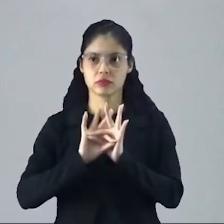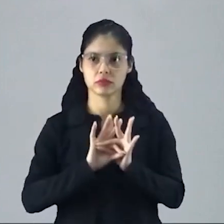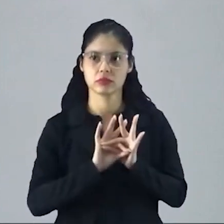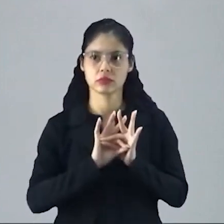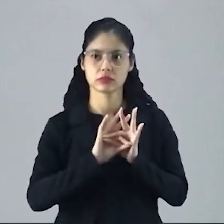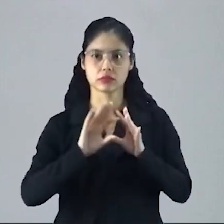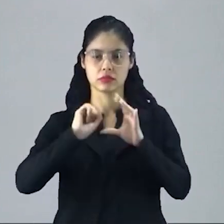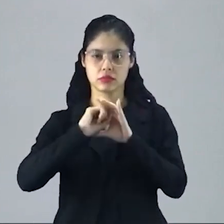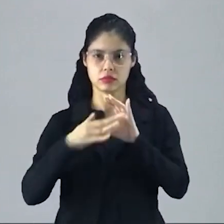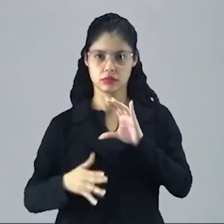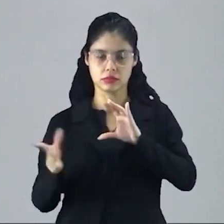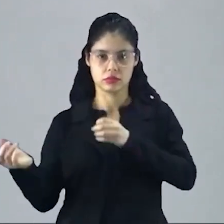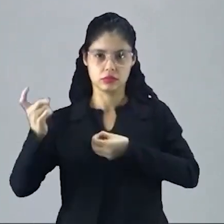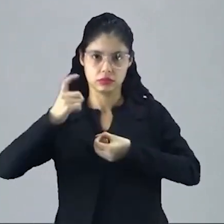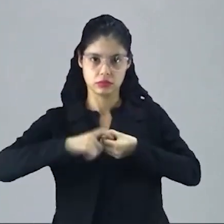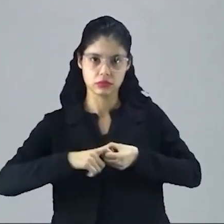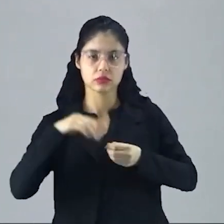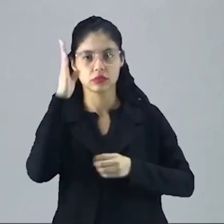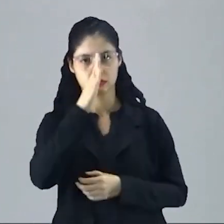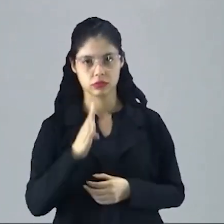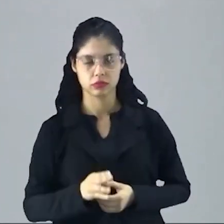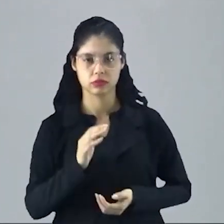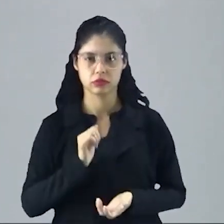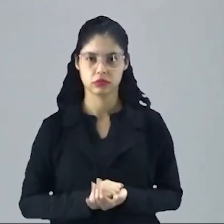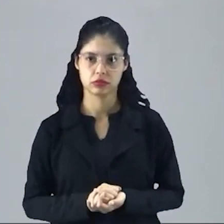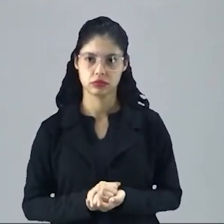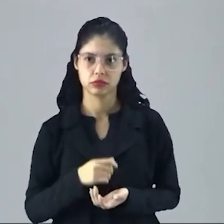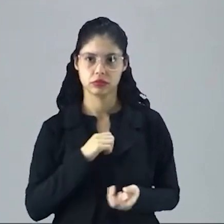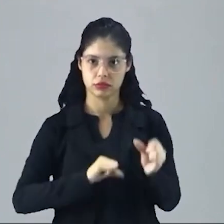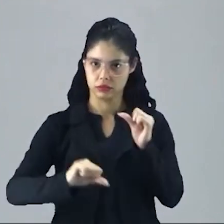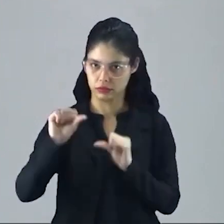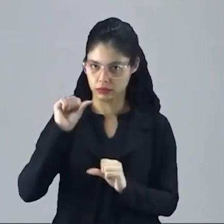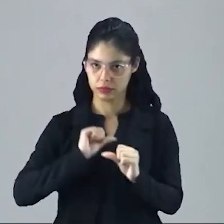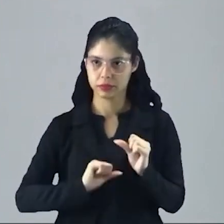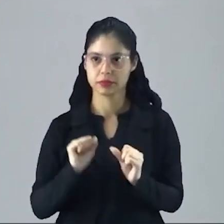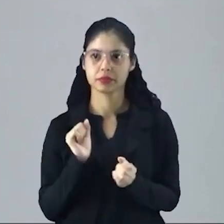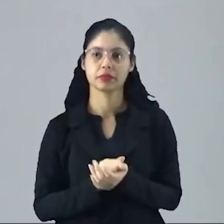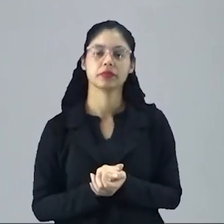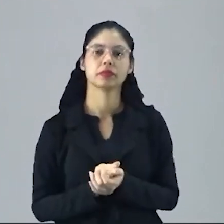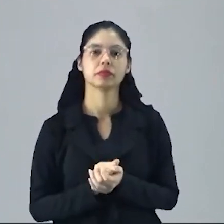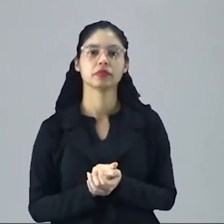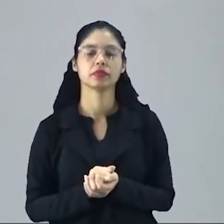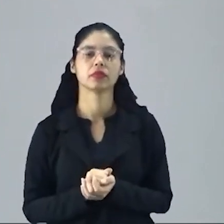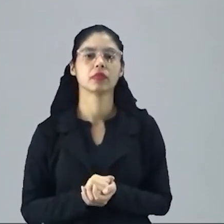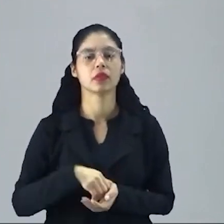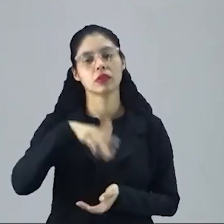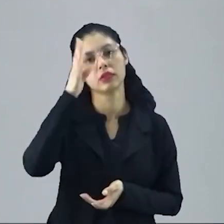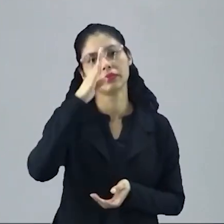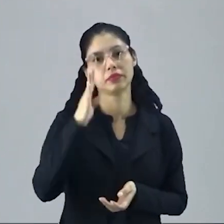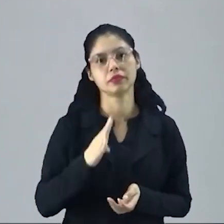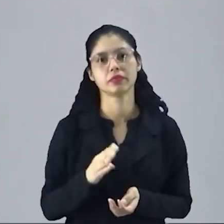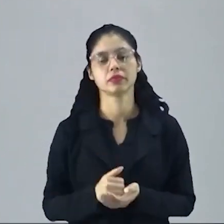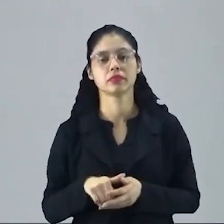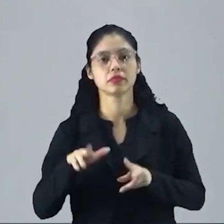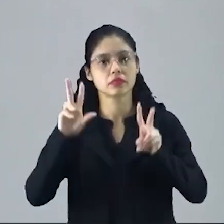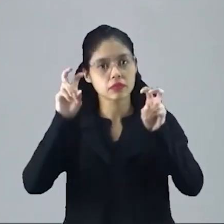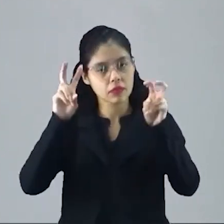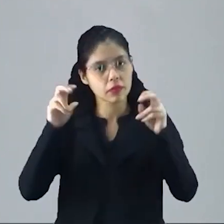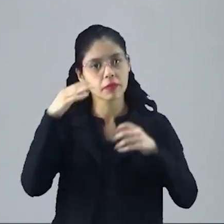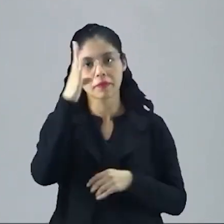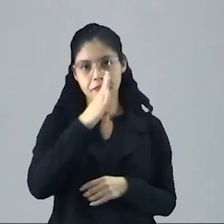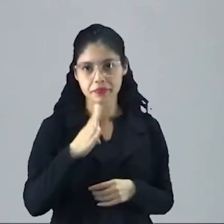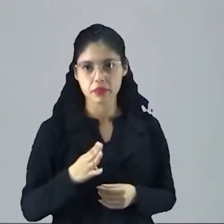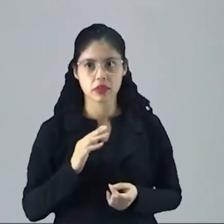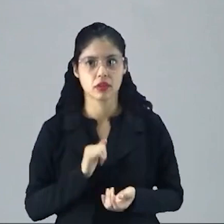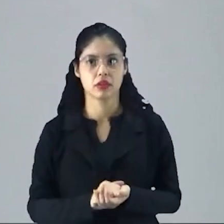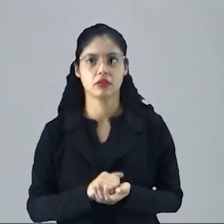essas características, voltaram para o Brasil e transformaram a obra brasileira com temas